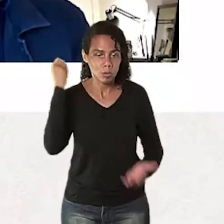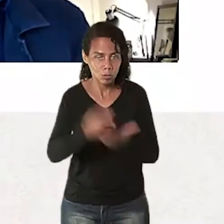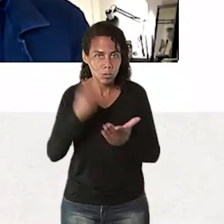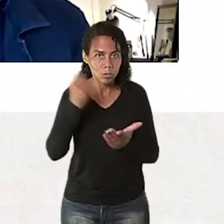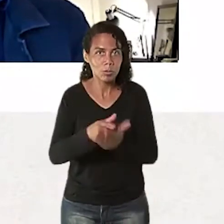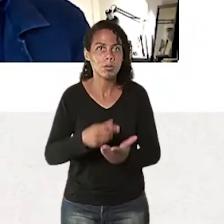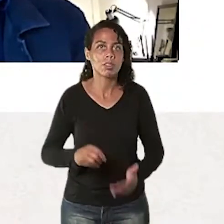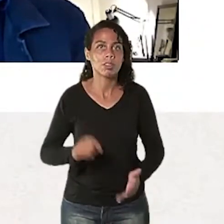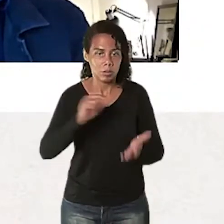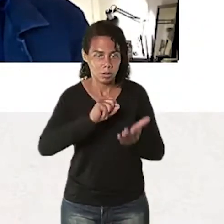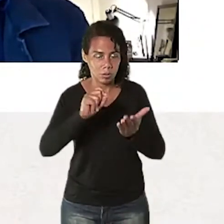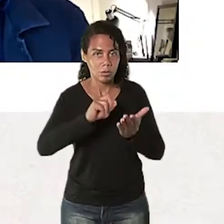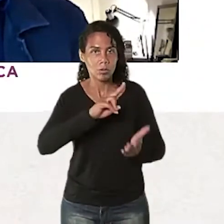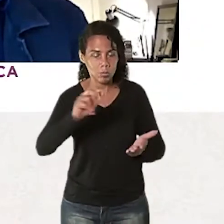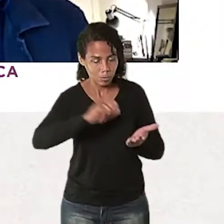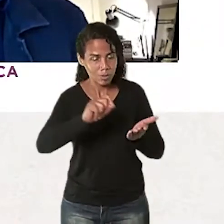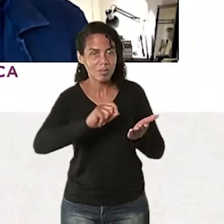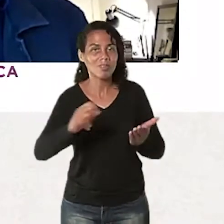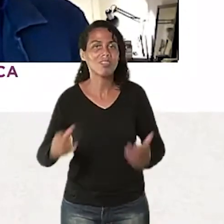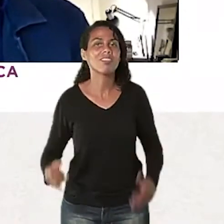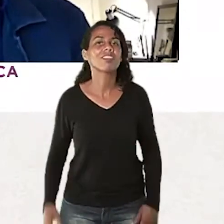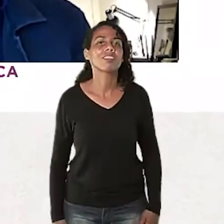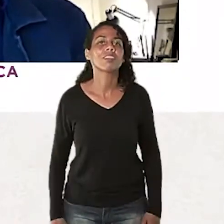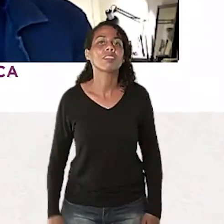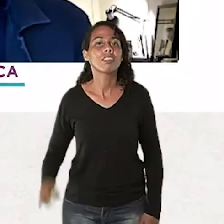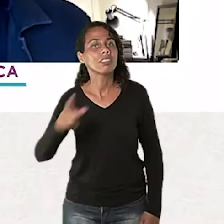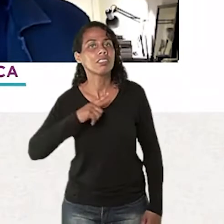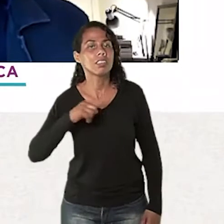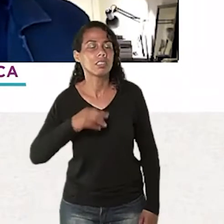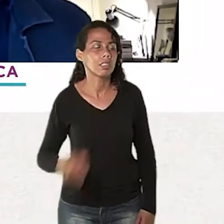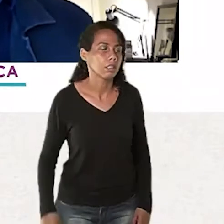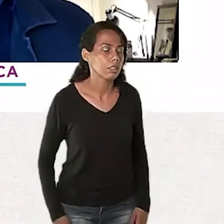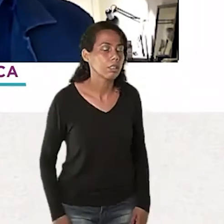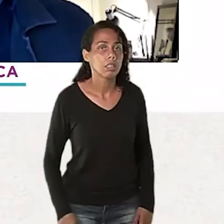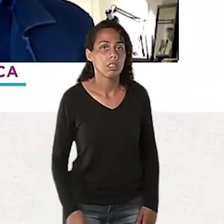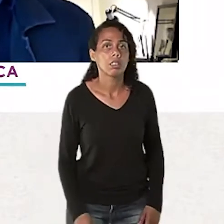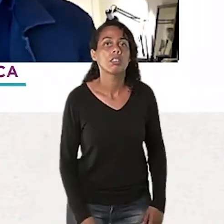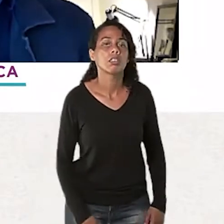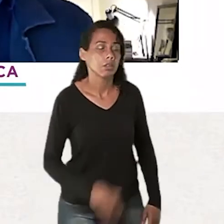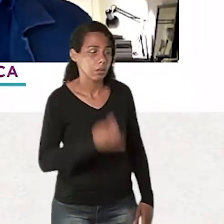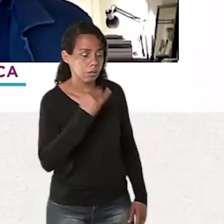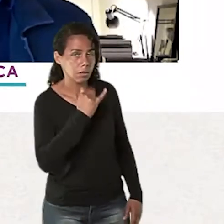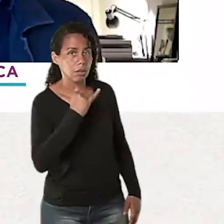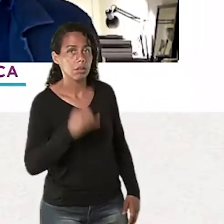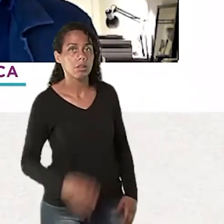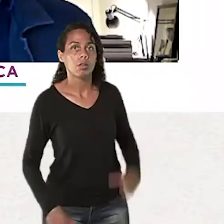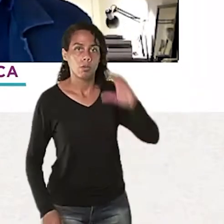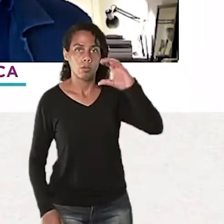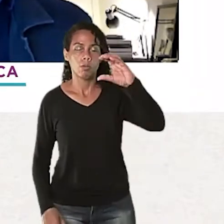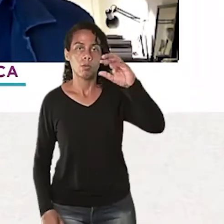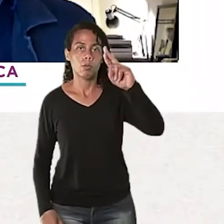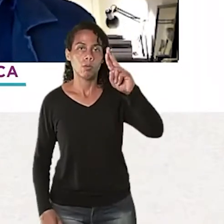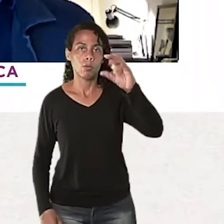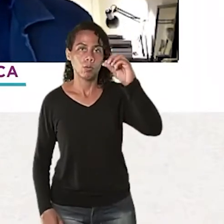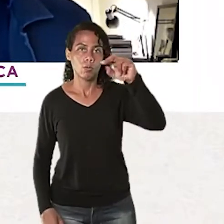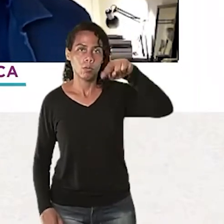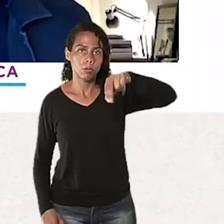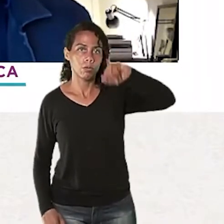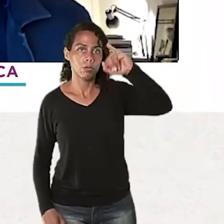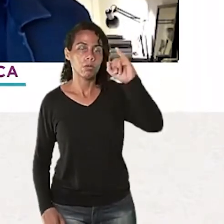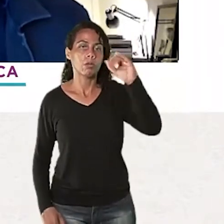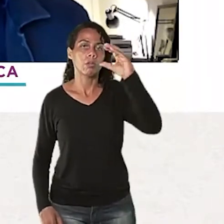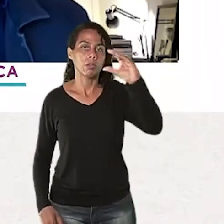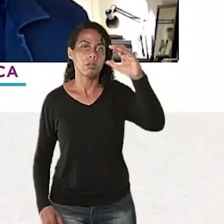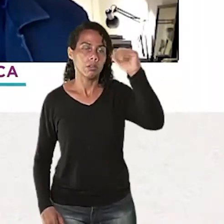seguinte, escolhe uma crônica e conta a história dela. Caramba. Vamos embora. Vamos brincar